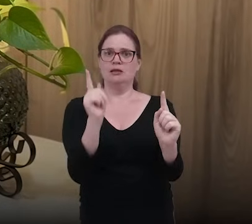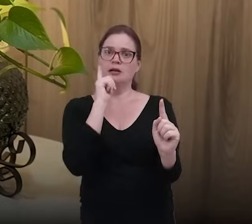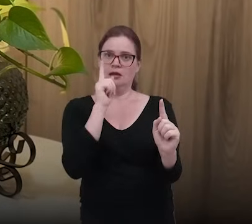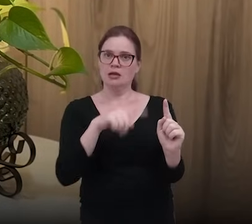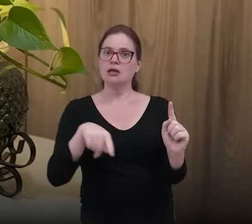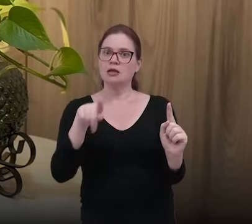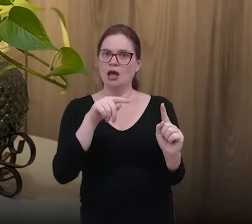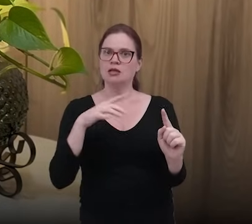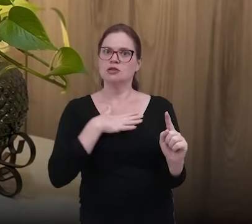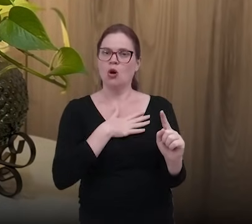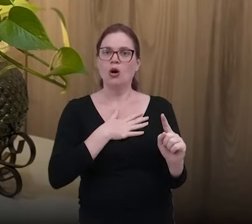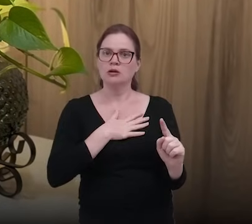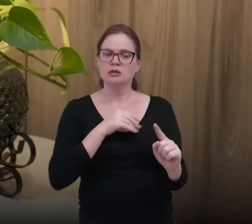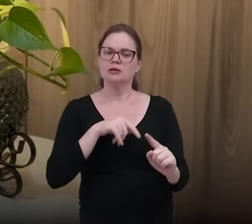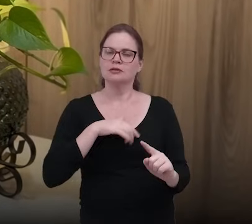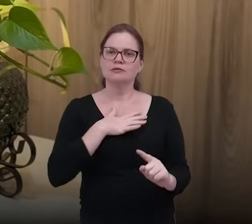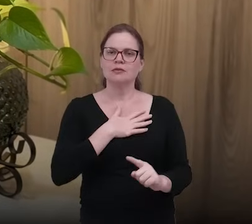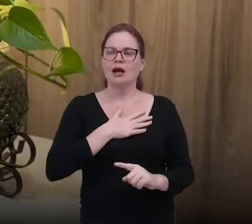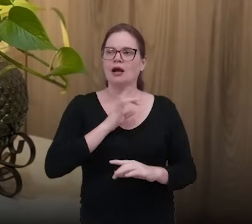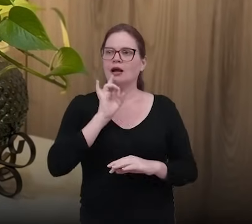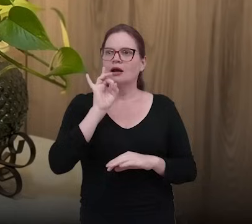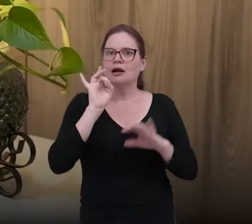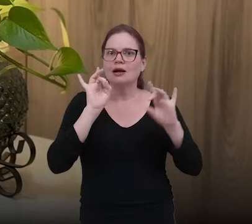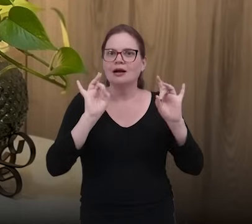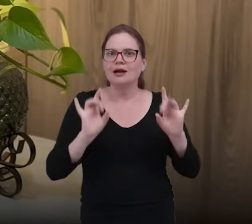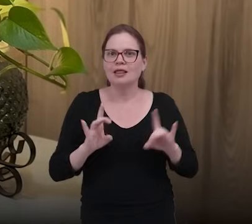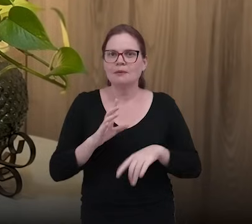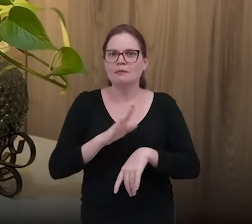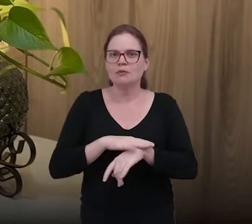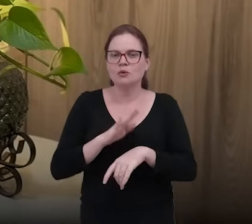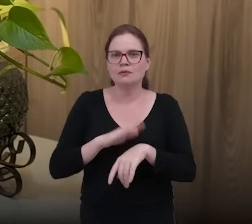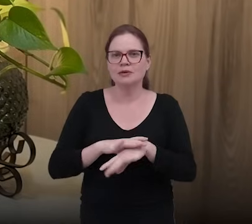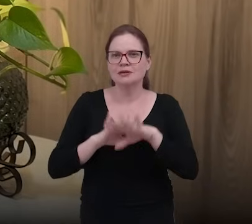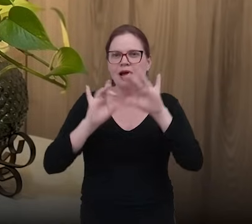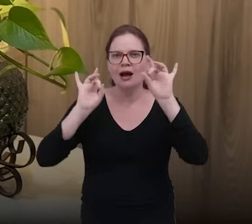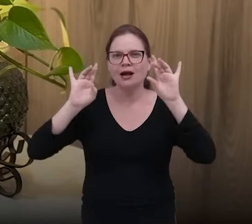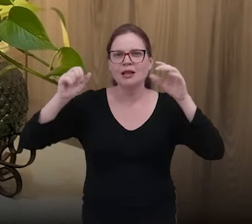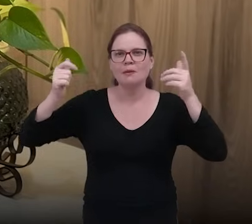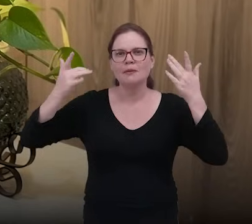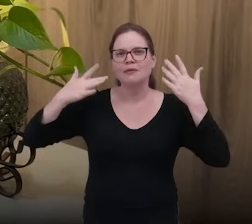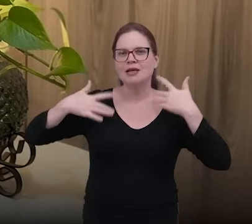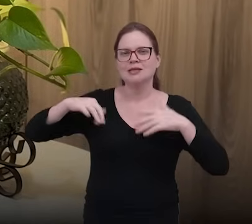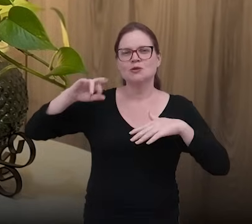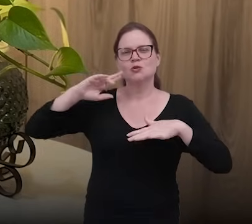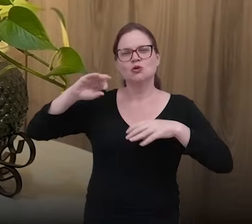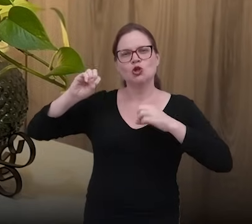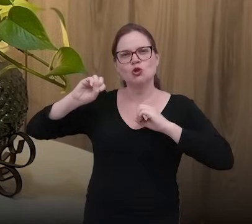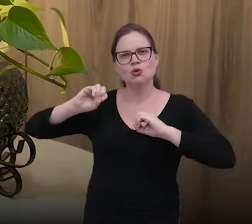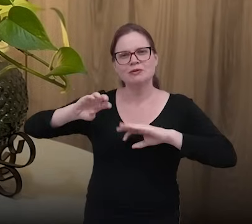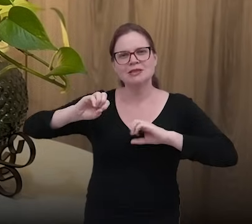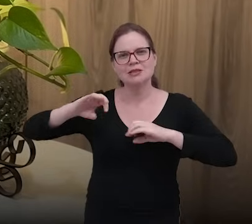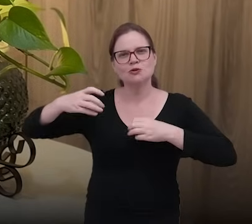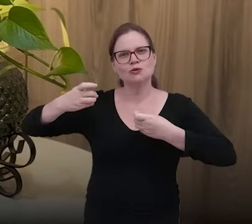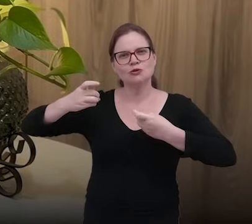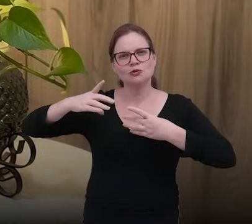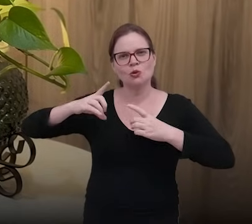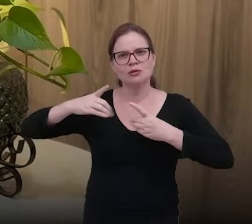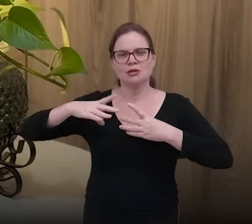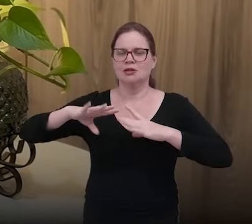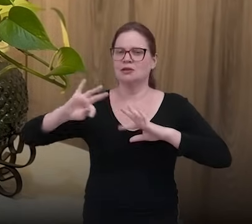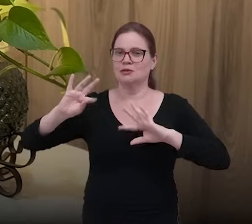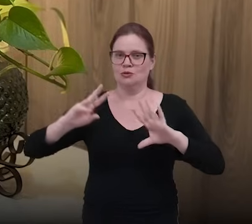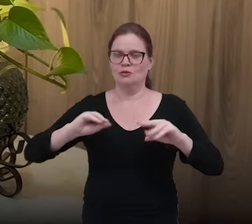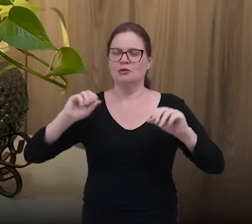eles valorizam cada momento, cada alimento que vem da paz do Senhor através desta